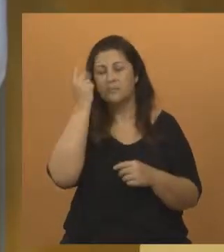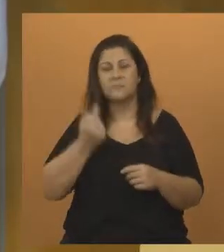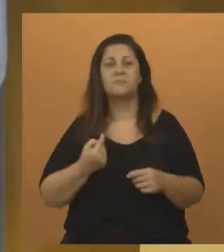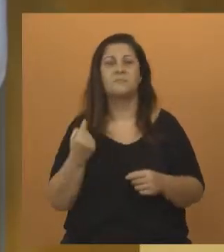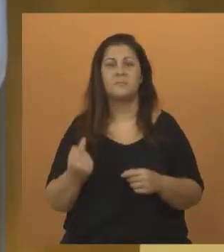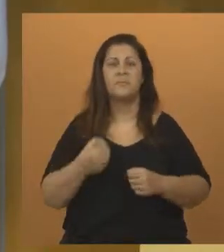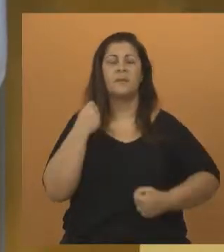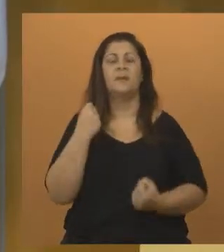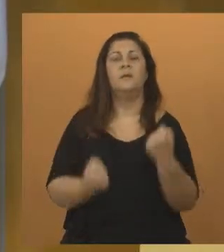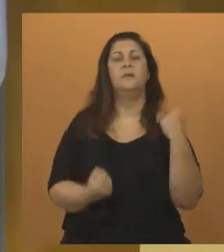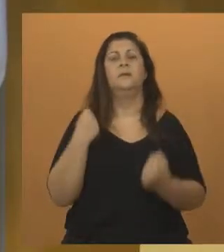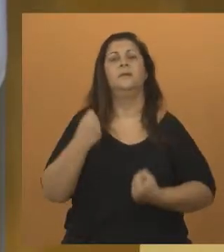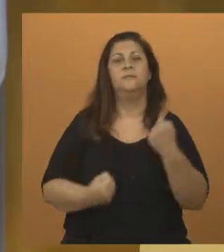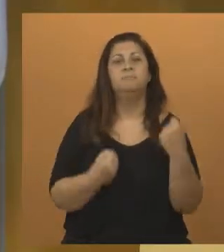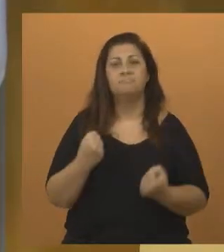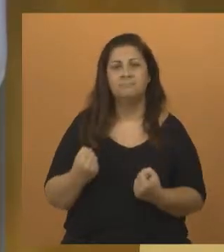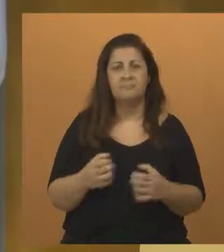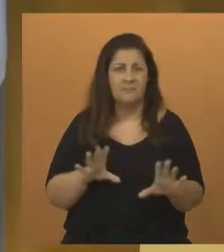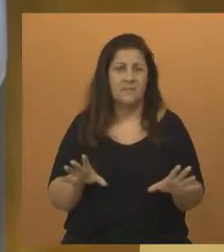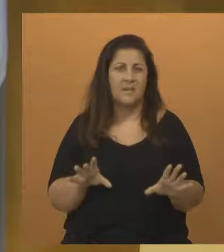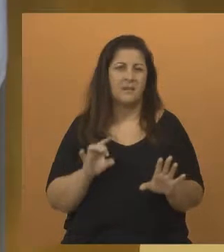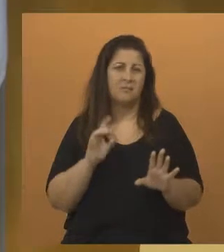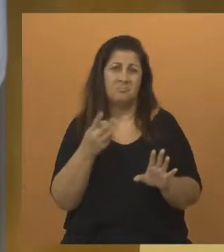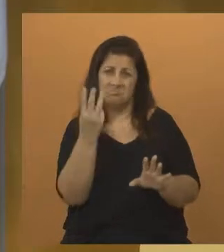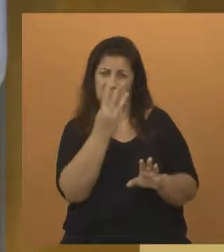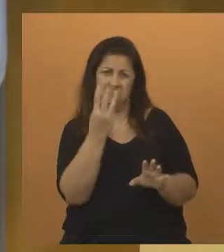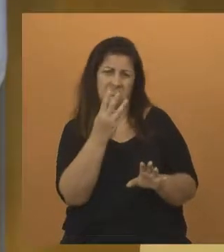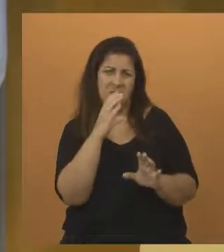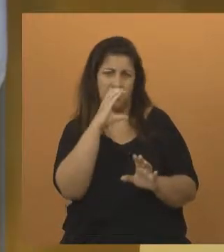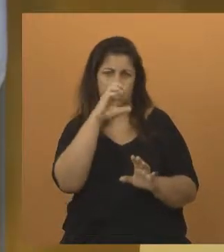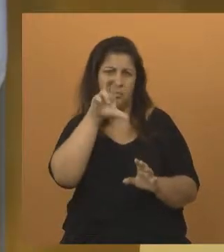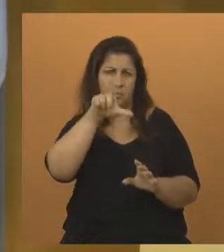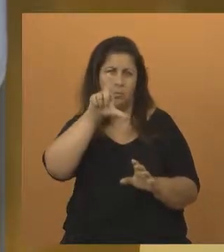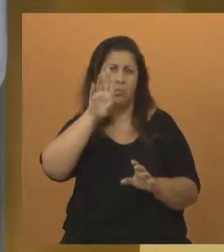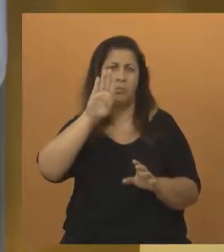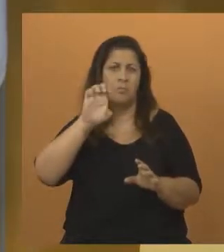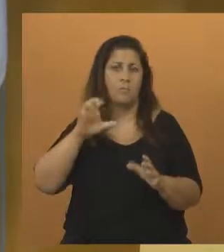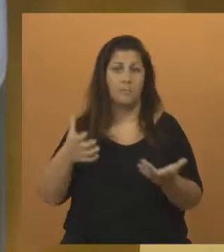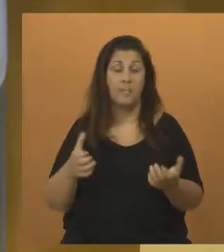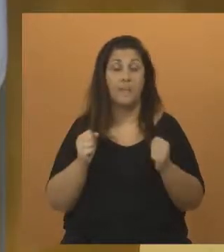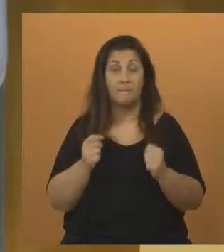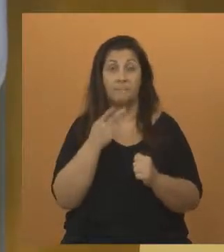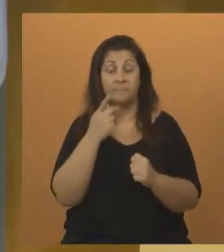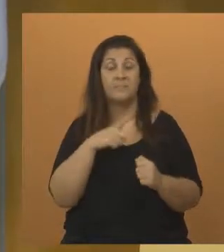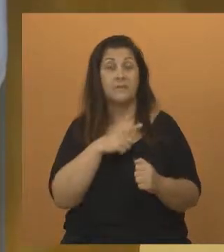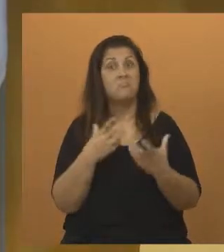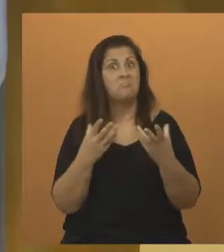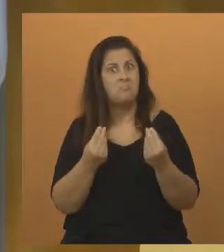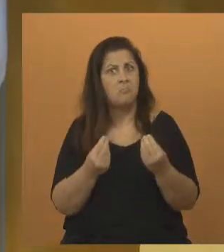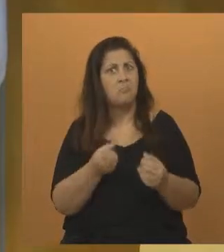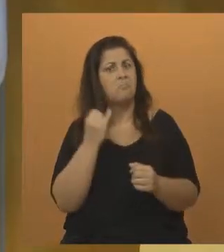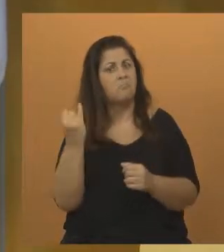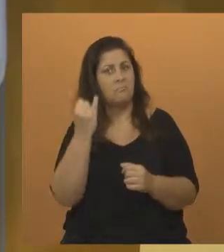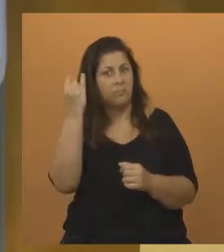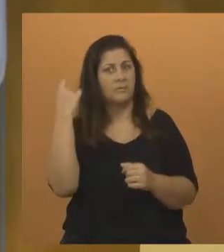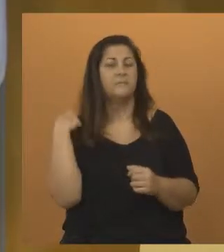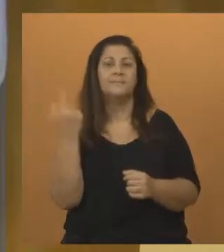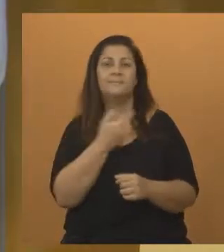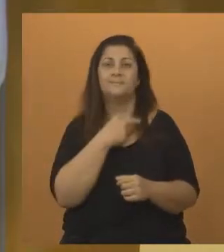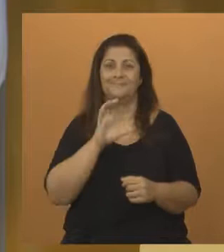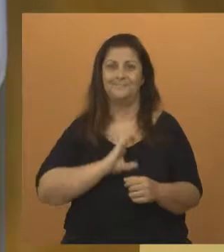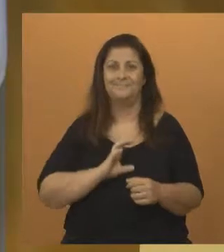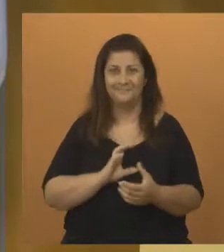também puderam se desenvolver. Então, só para ficar nesses três clubes, a gente já pode dizer que tiveram uma grande contribuição para a nossa